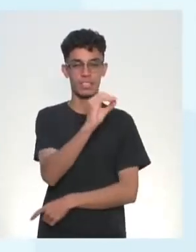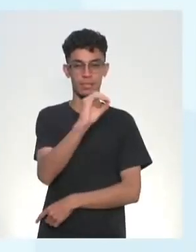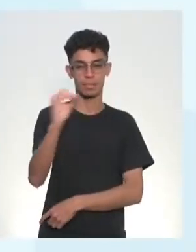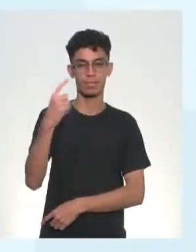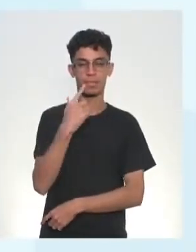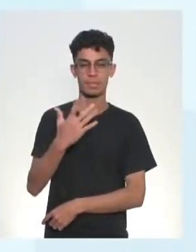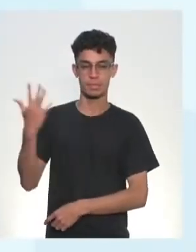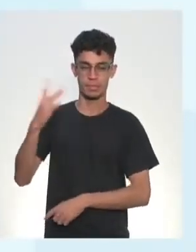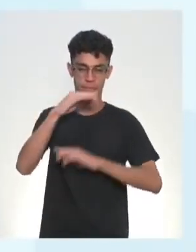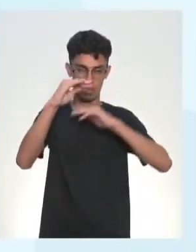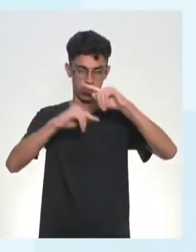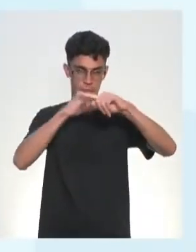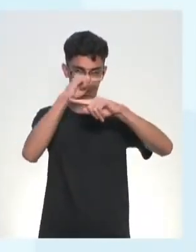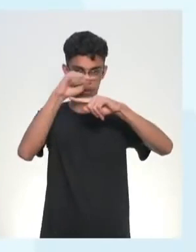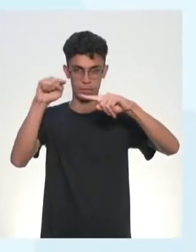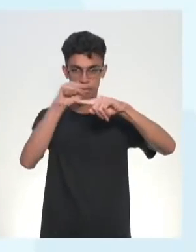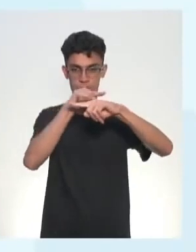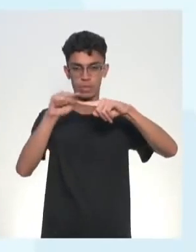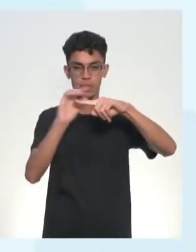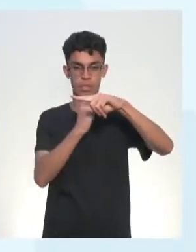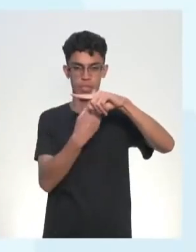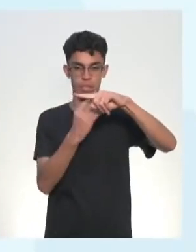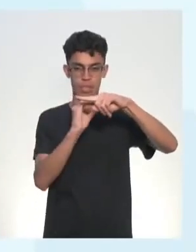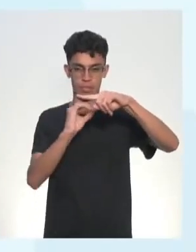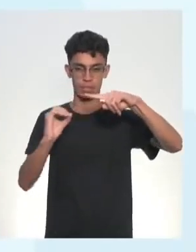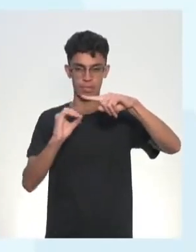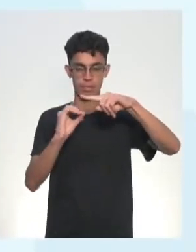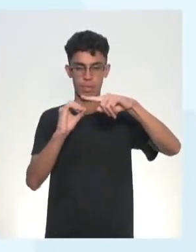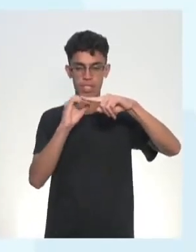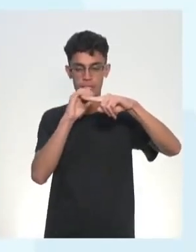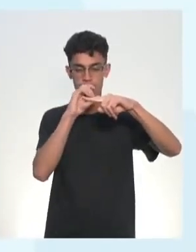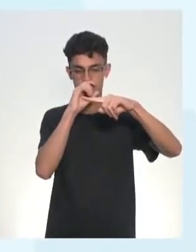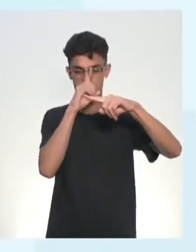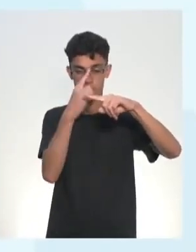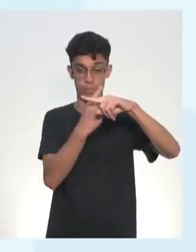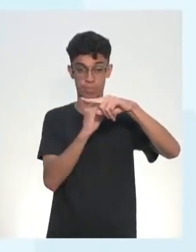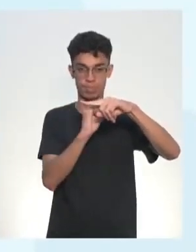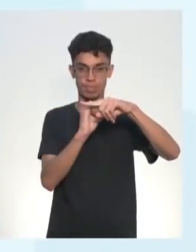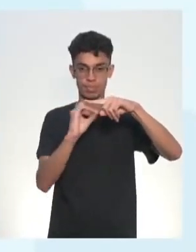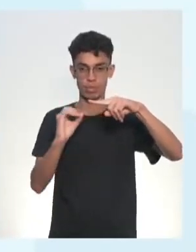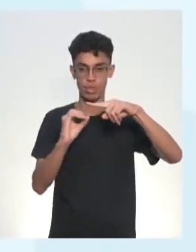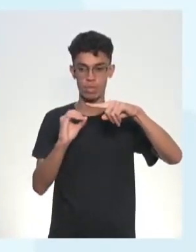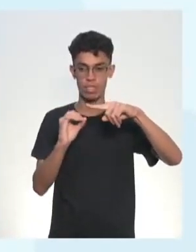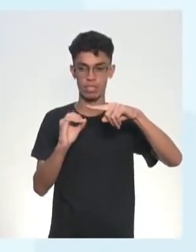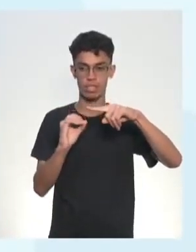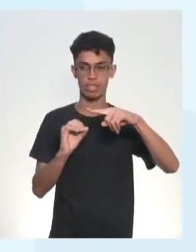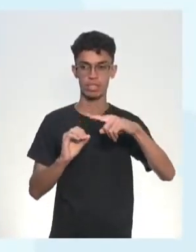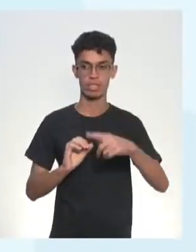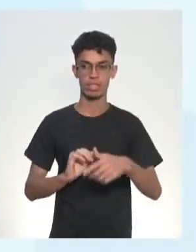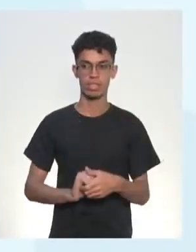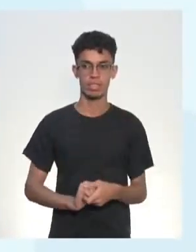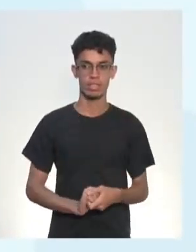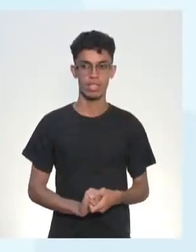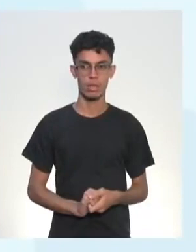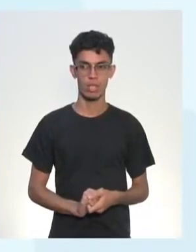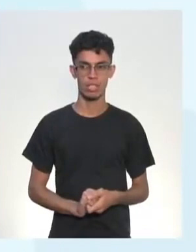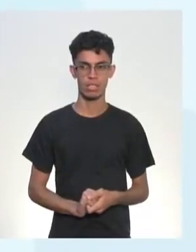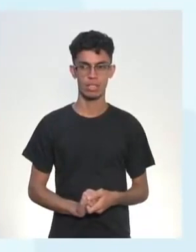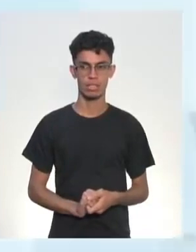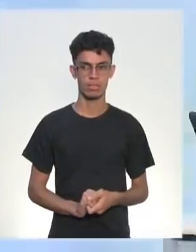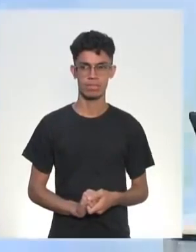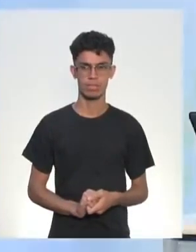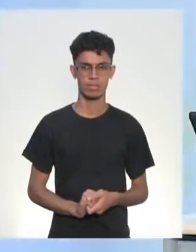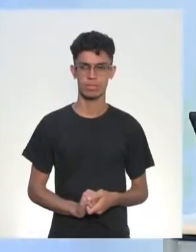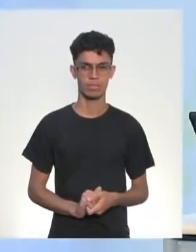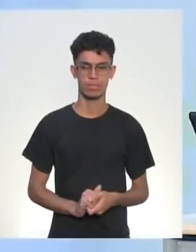deixar em cima. Embaixo eu deixo o 100 lá esperando um pouquinho. Então, eu fiz numerador vezes o número. 12 vezes 300. Bom, se